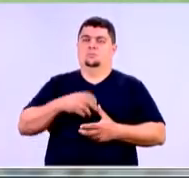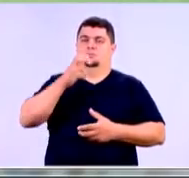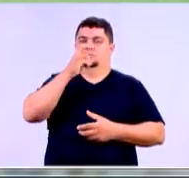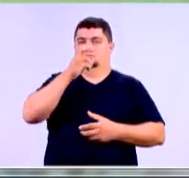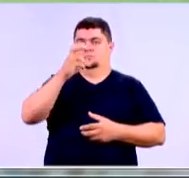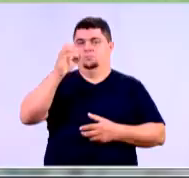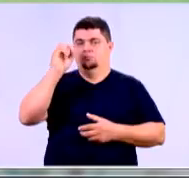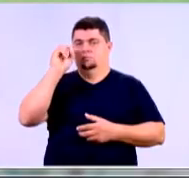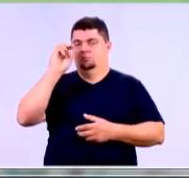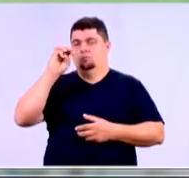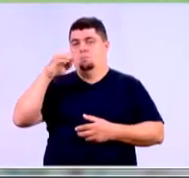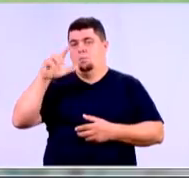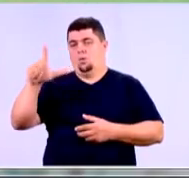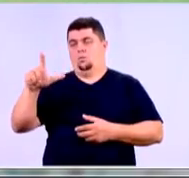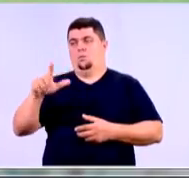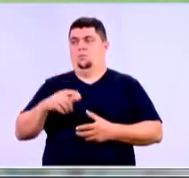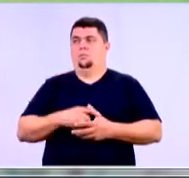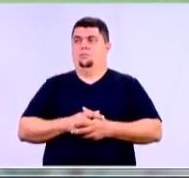550 mil.